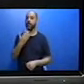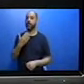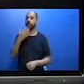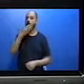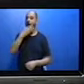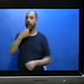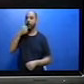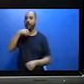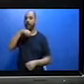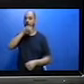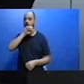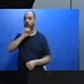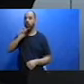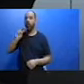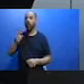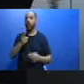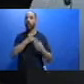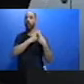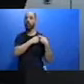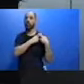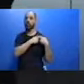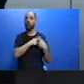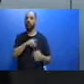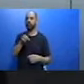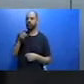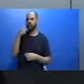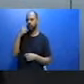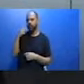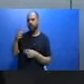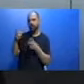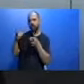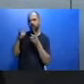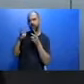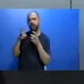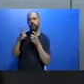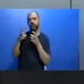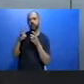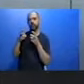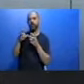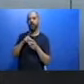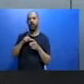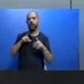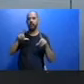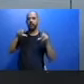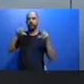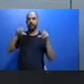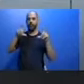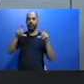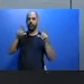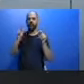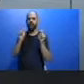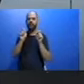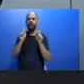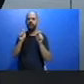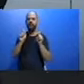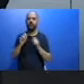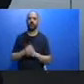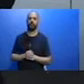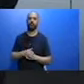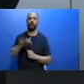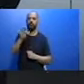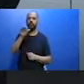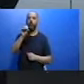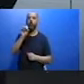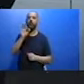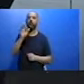ou responsáveis percebam que nós temos aqui uma foto fofa a